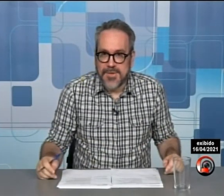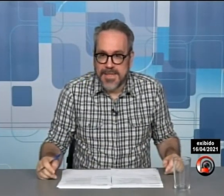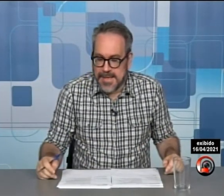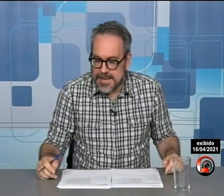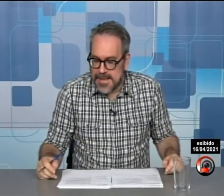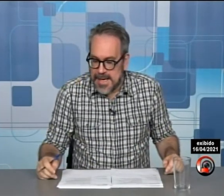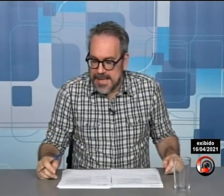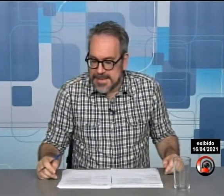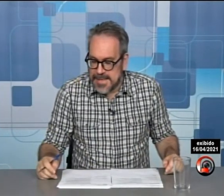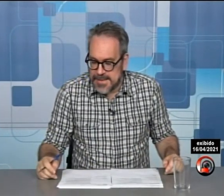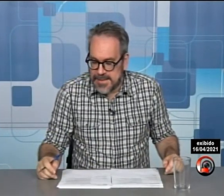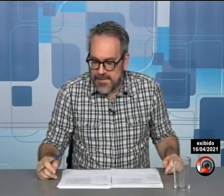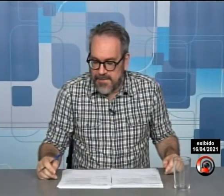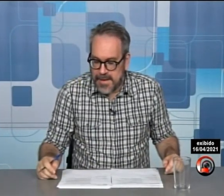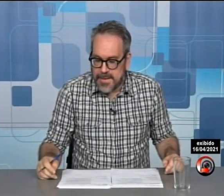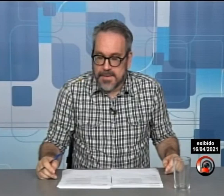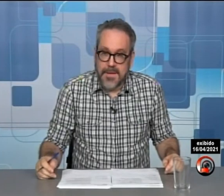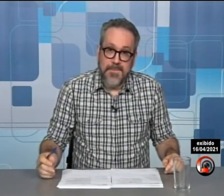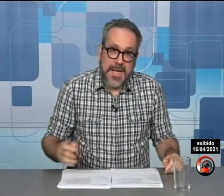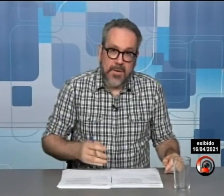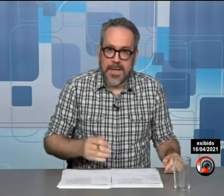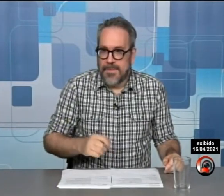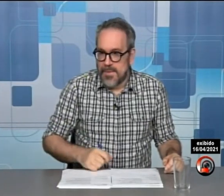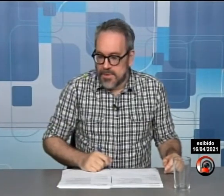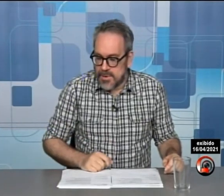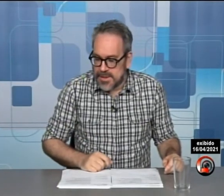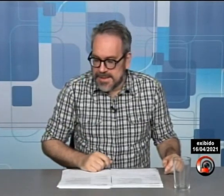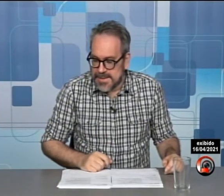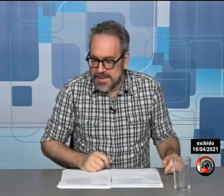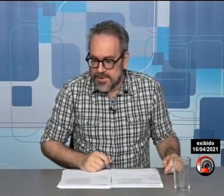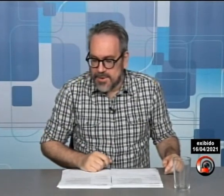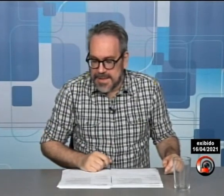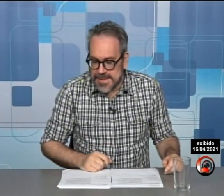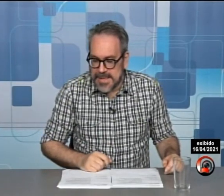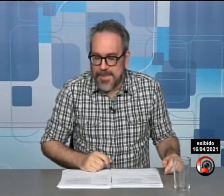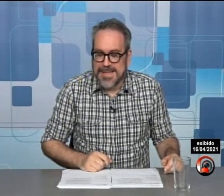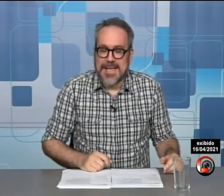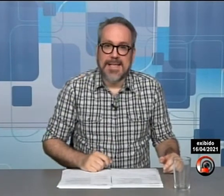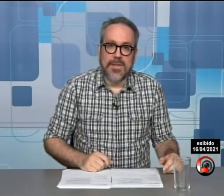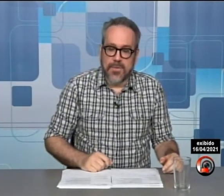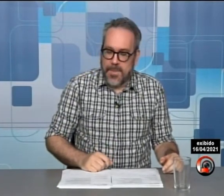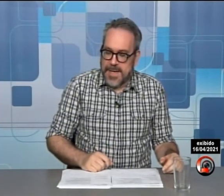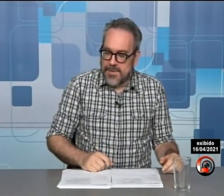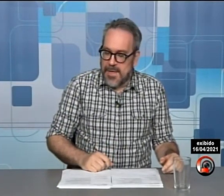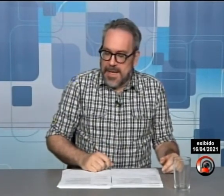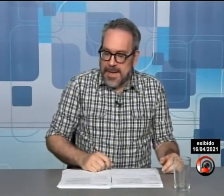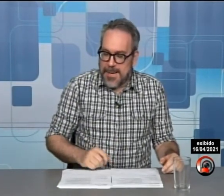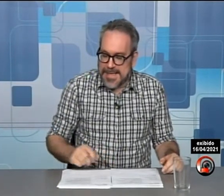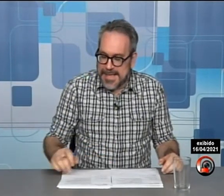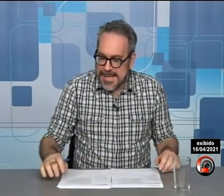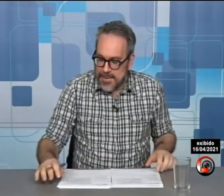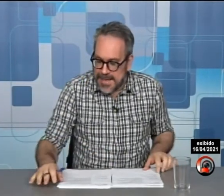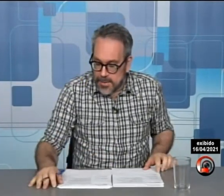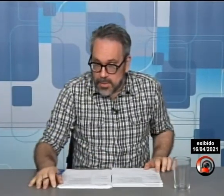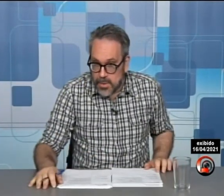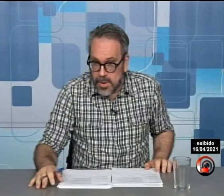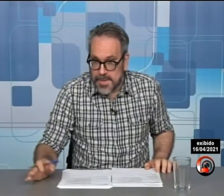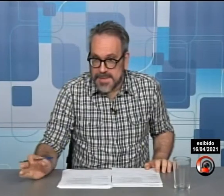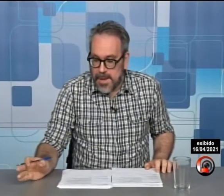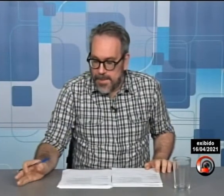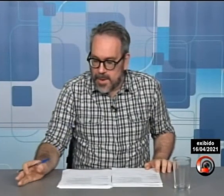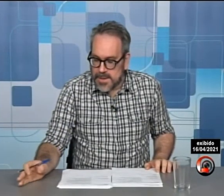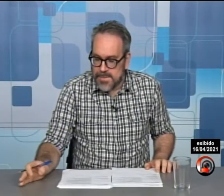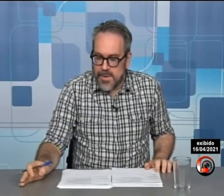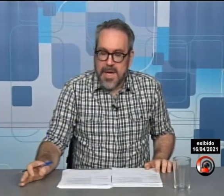de 130 estandes de vendas. Agora, os lojistas estão se organizando para a instalação do comércio na Praça Leonardo